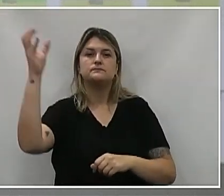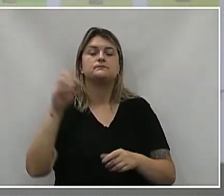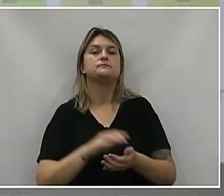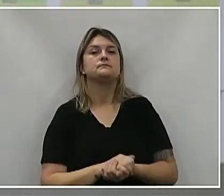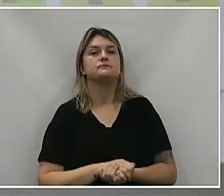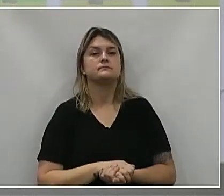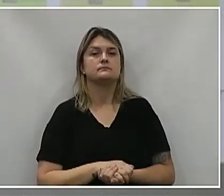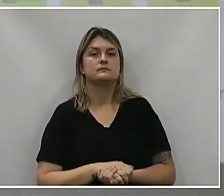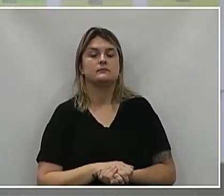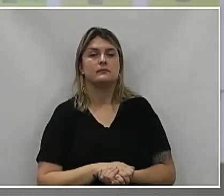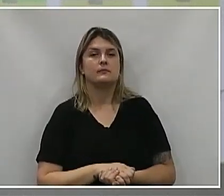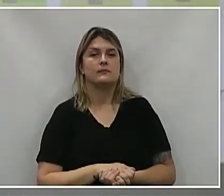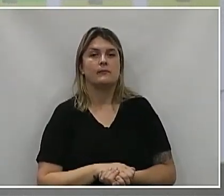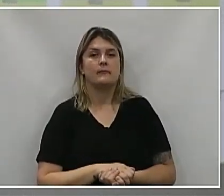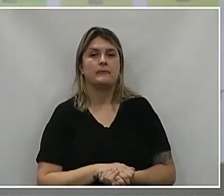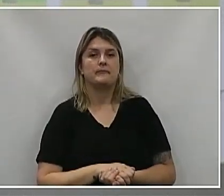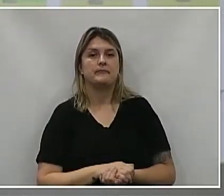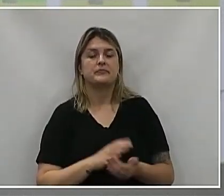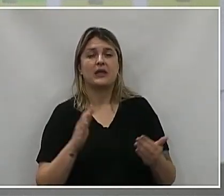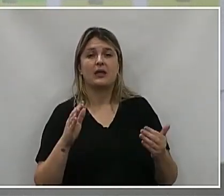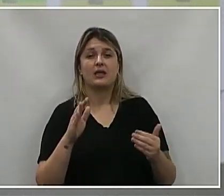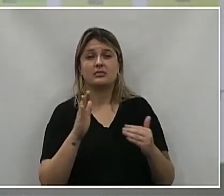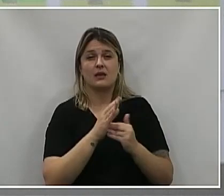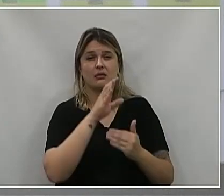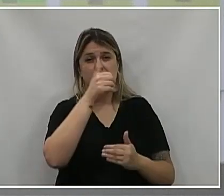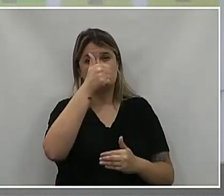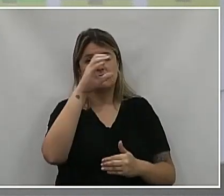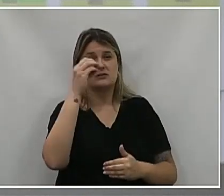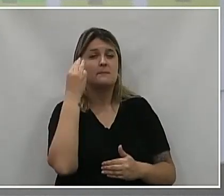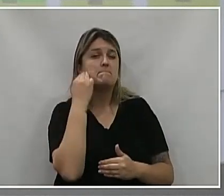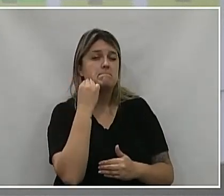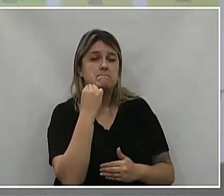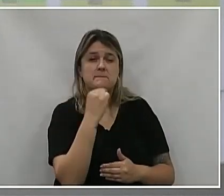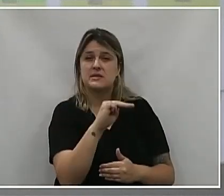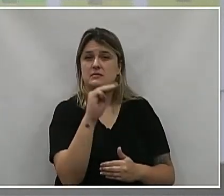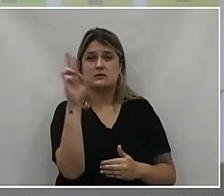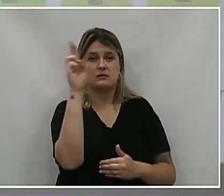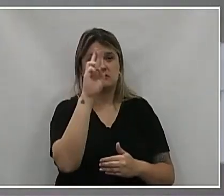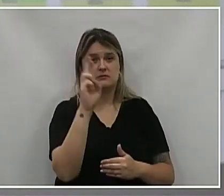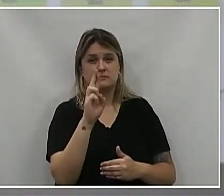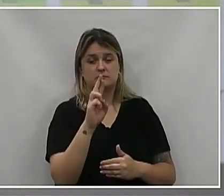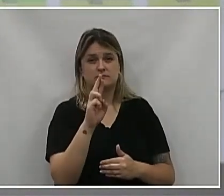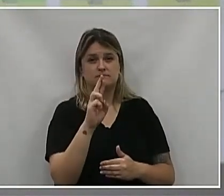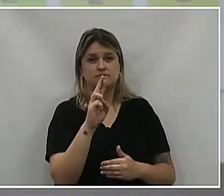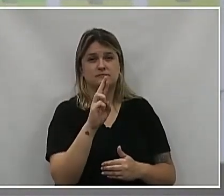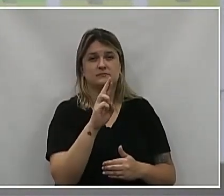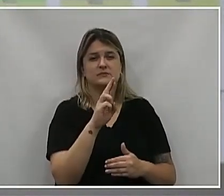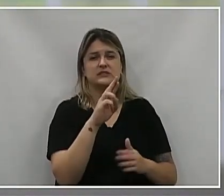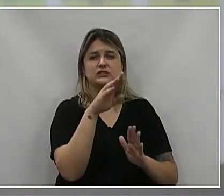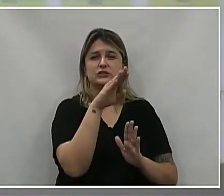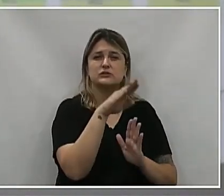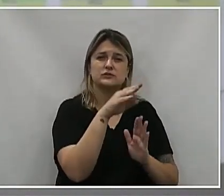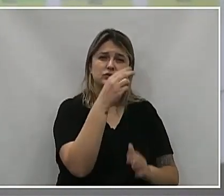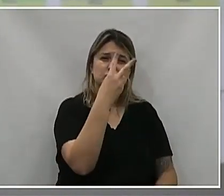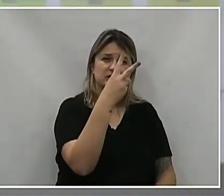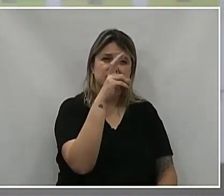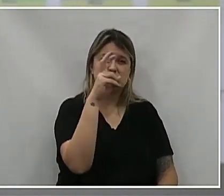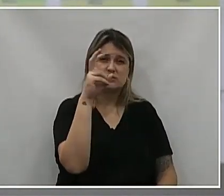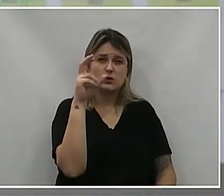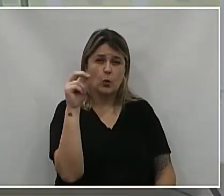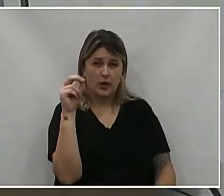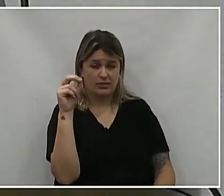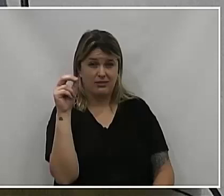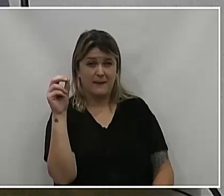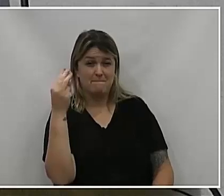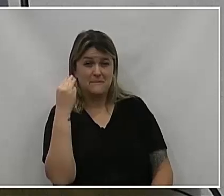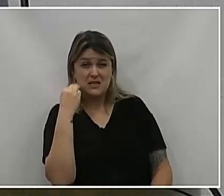e algumas melhorias de 10 milhões de reais. Então, a gente está falando de 250 contra